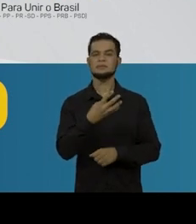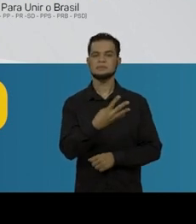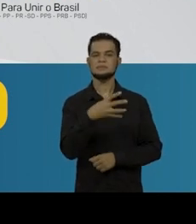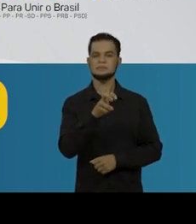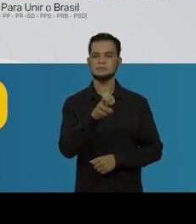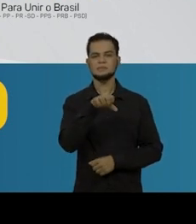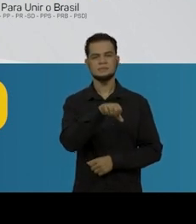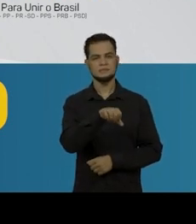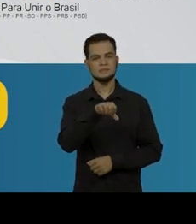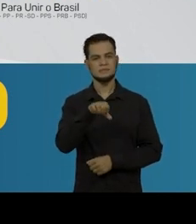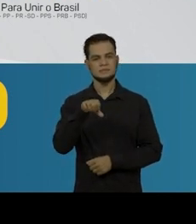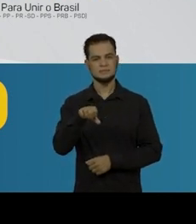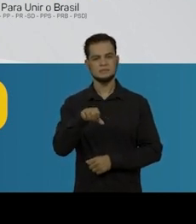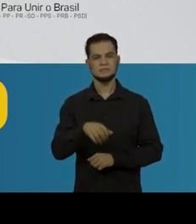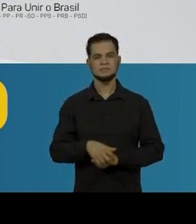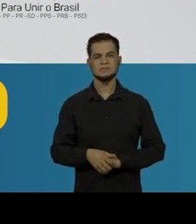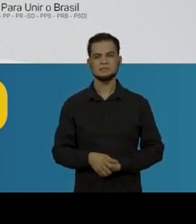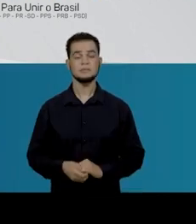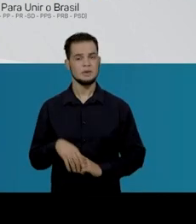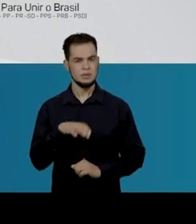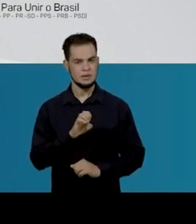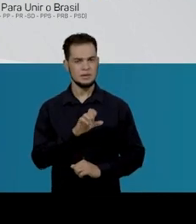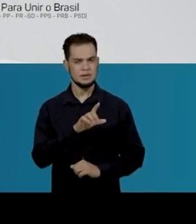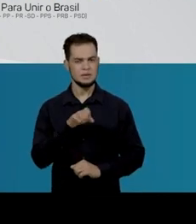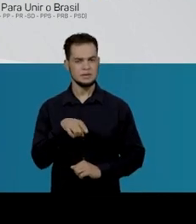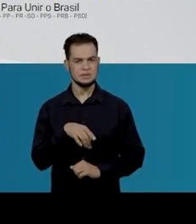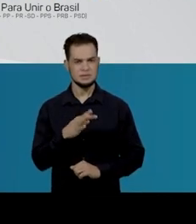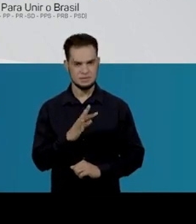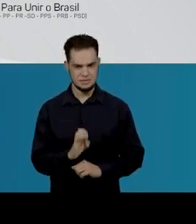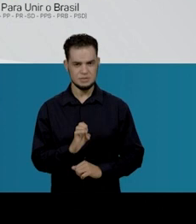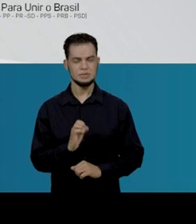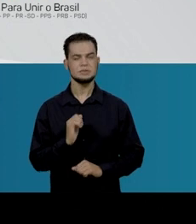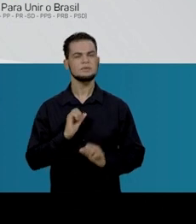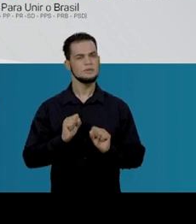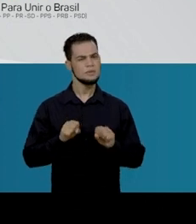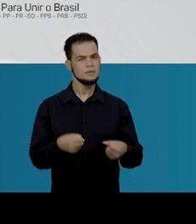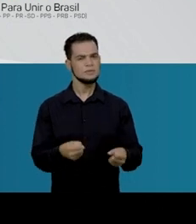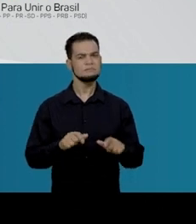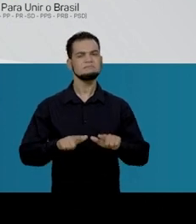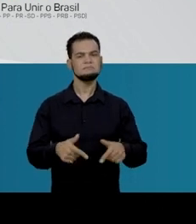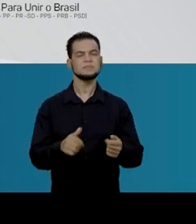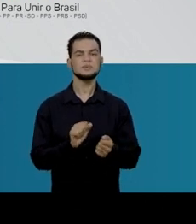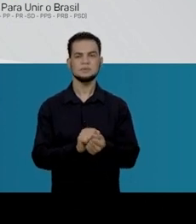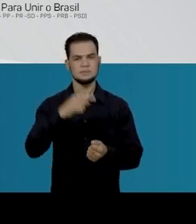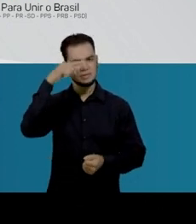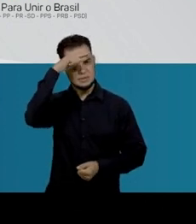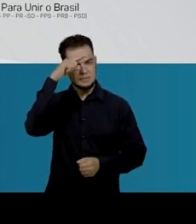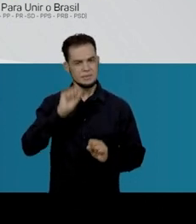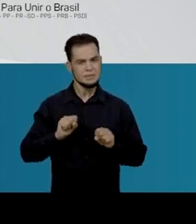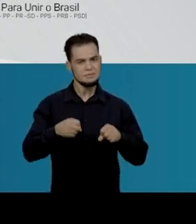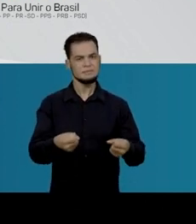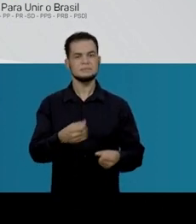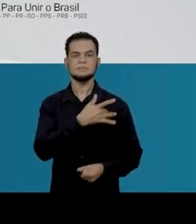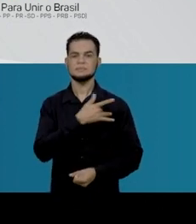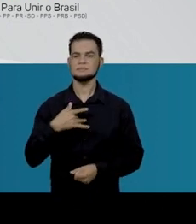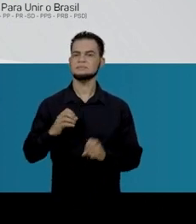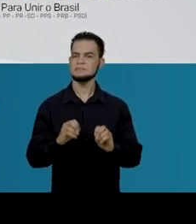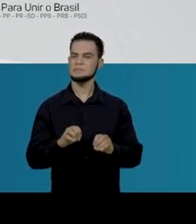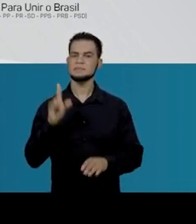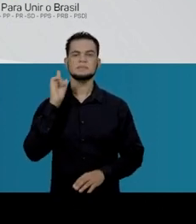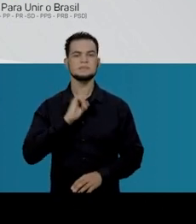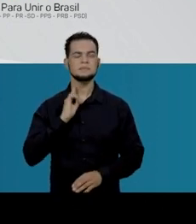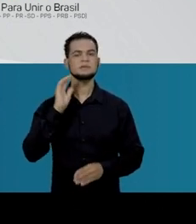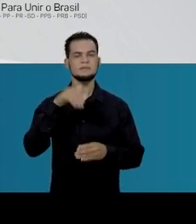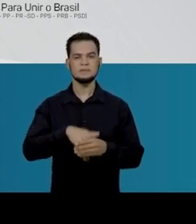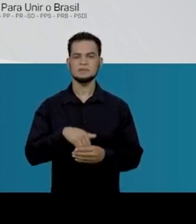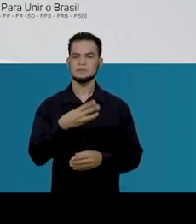Estadual, Luiz Humberto, 45999. Sou Elisete Mota e vou lutar junto com Anastasia para reconstruir a educação e a saúde